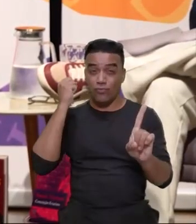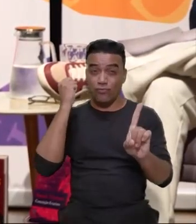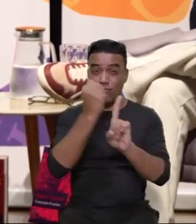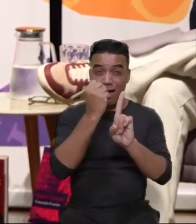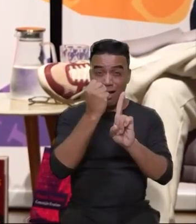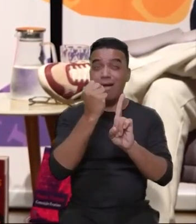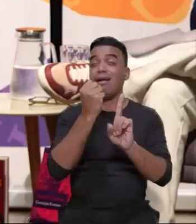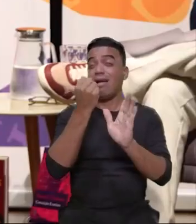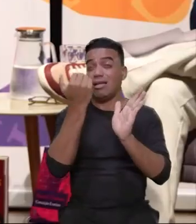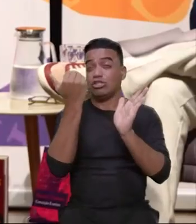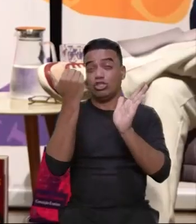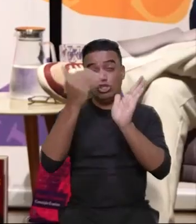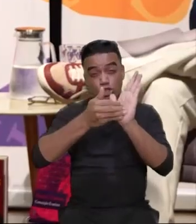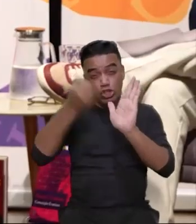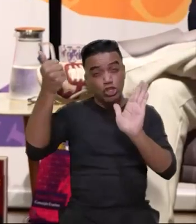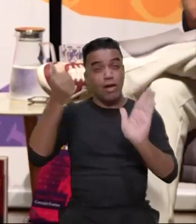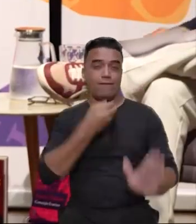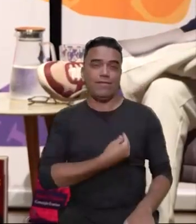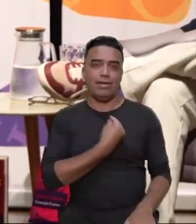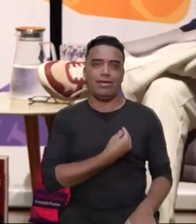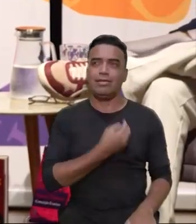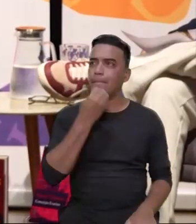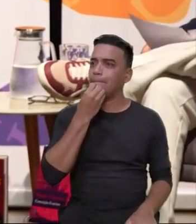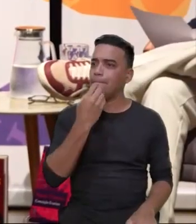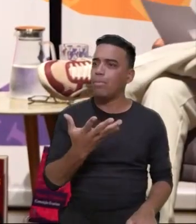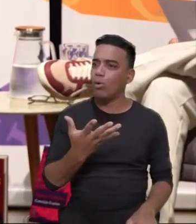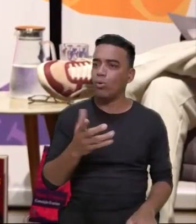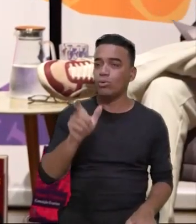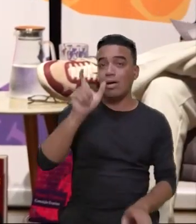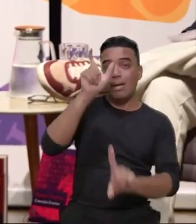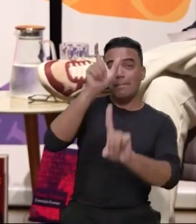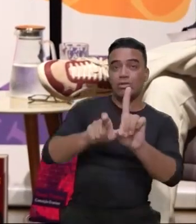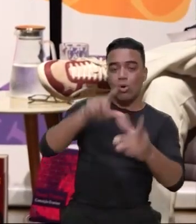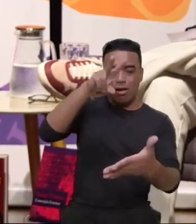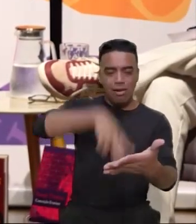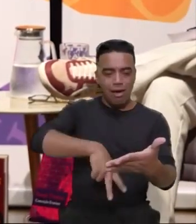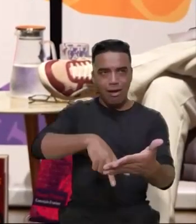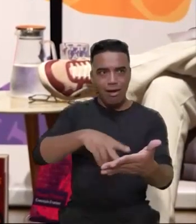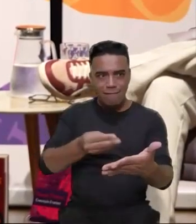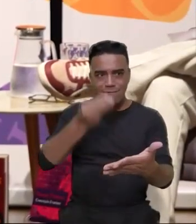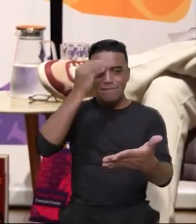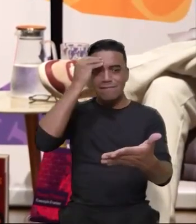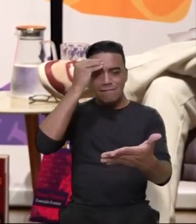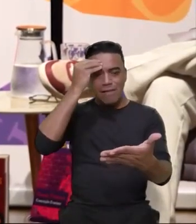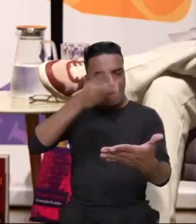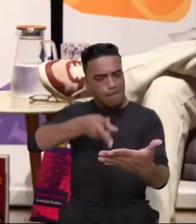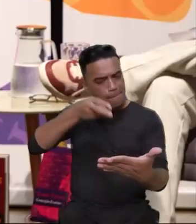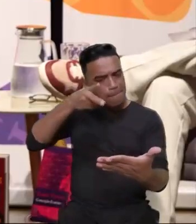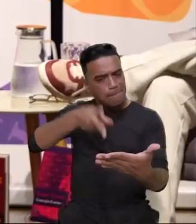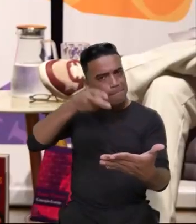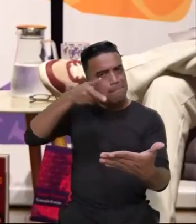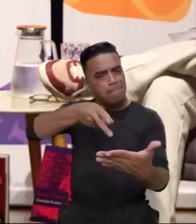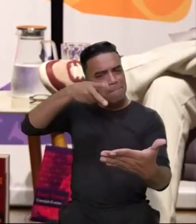laser corta até a vida. Então, é muito bom quando a pessoa que lê também vai percebendo